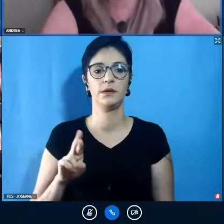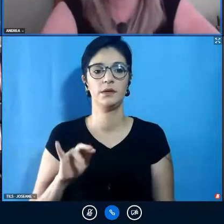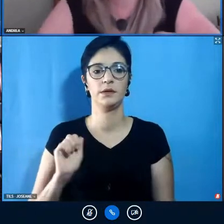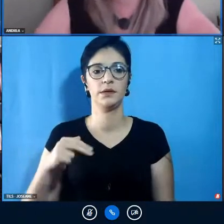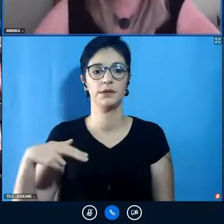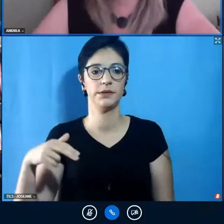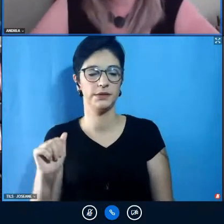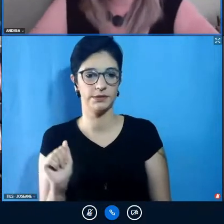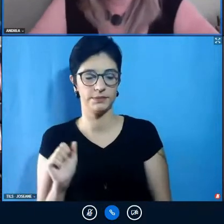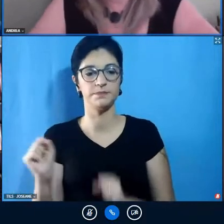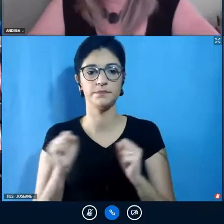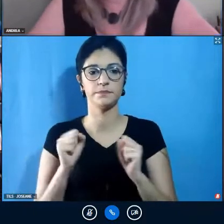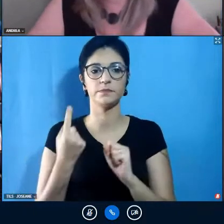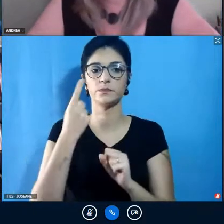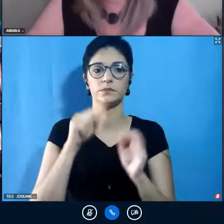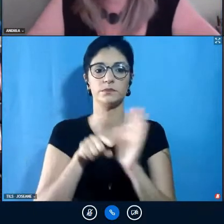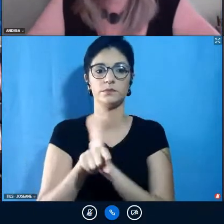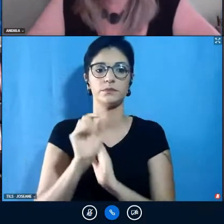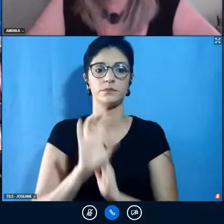uma pergunta geral.